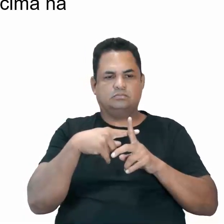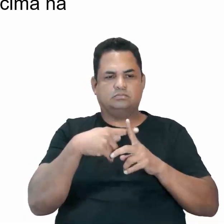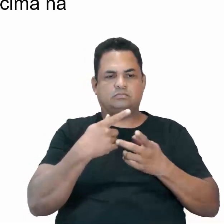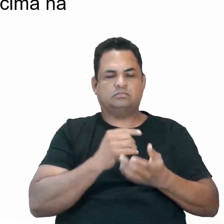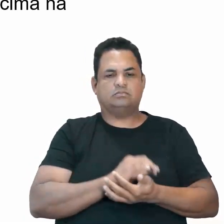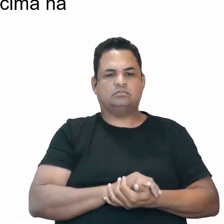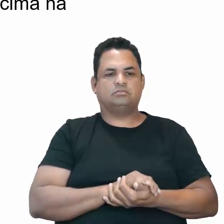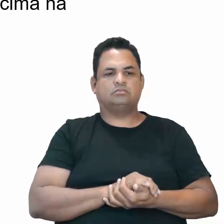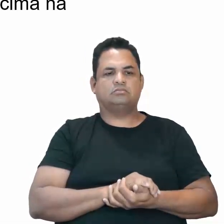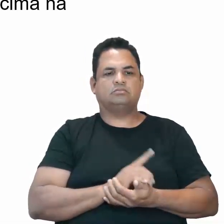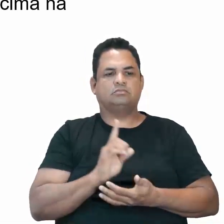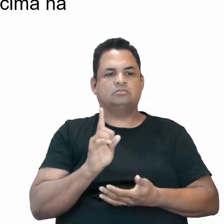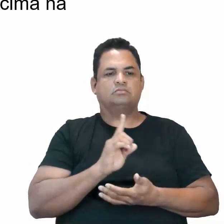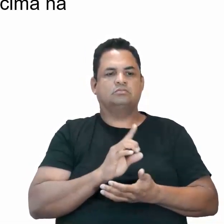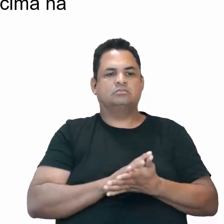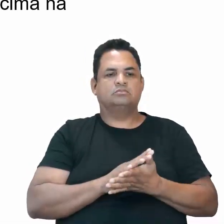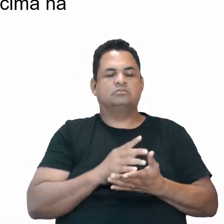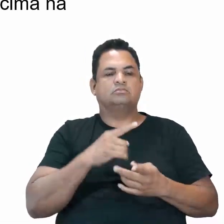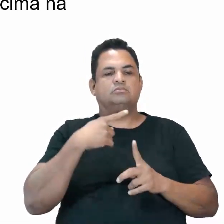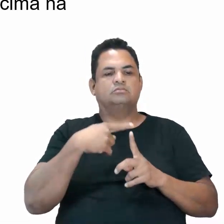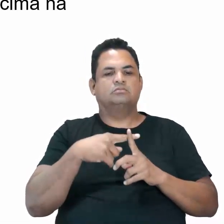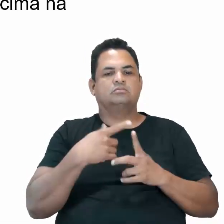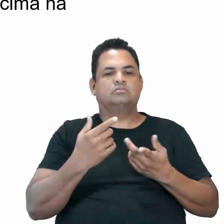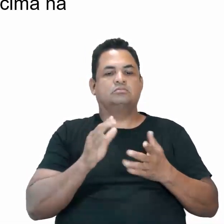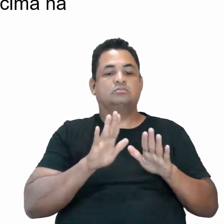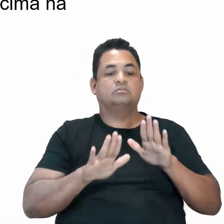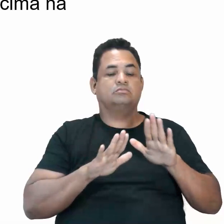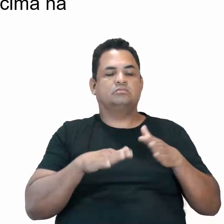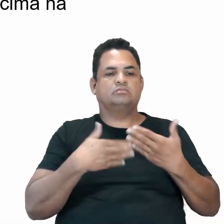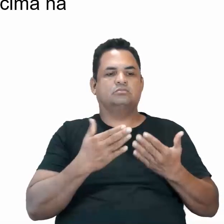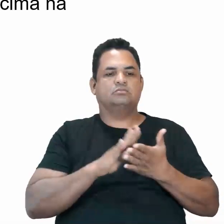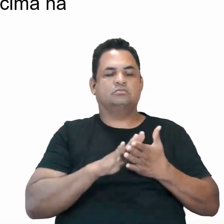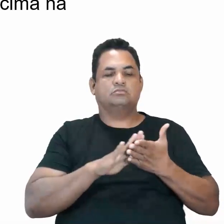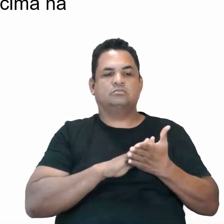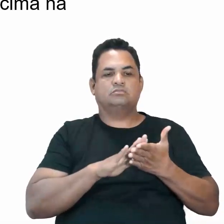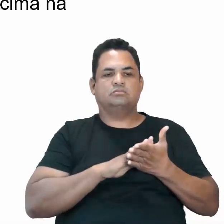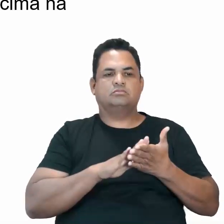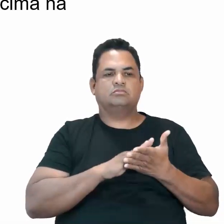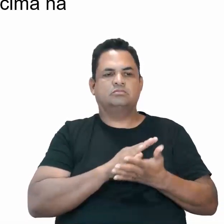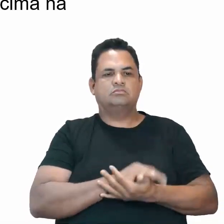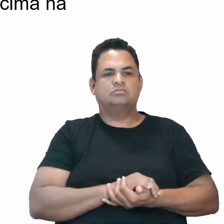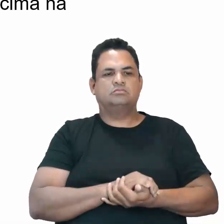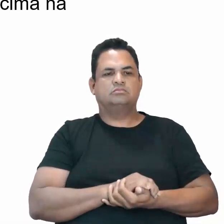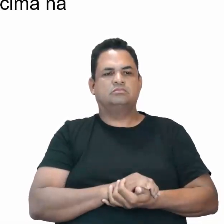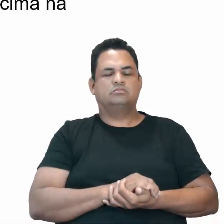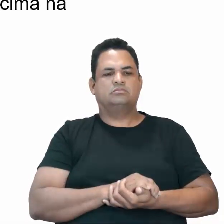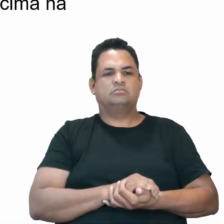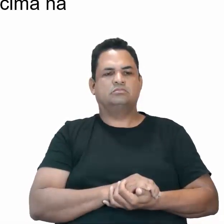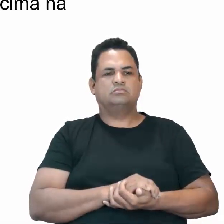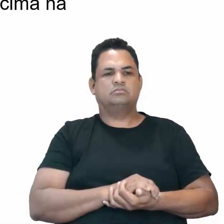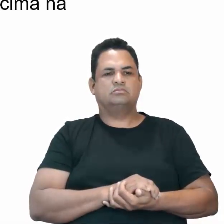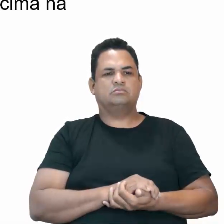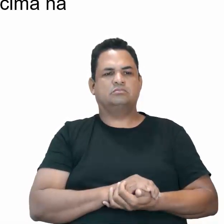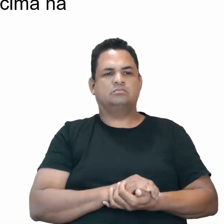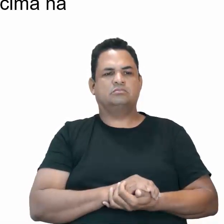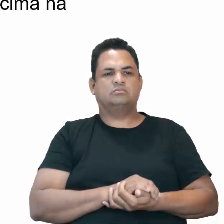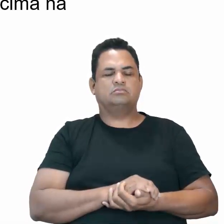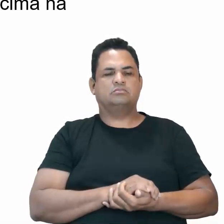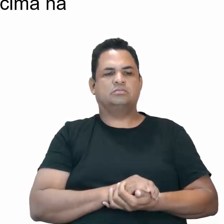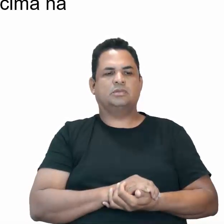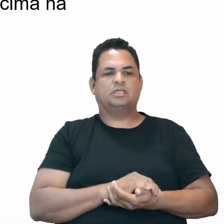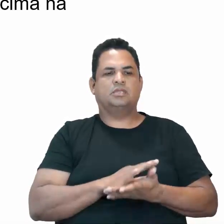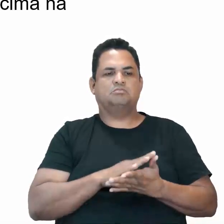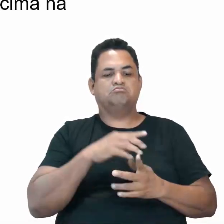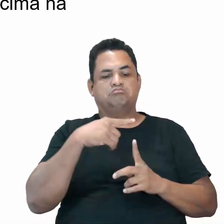gato não é positiva, depende com quem que ela atrita, né? Olha aí, era positivo com a seda, mas com a mica ela já